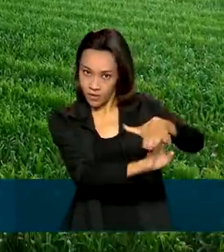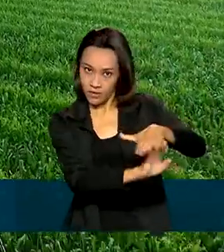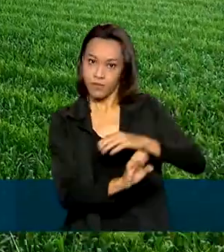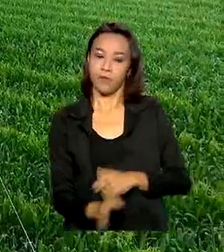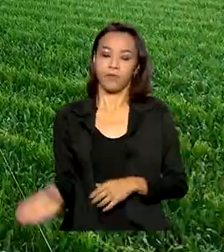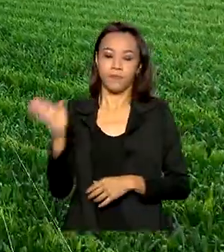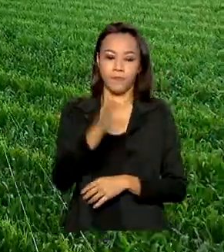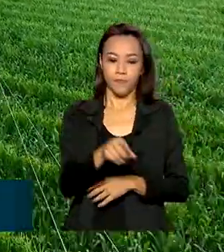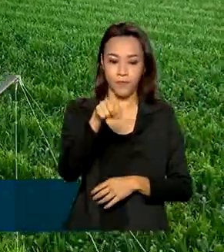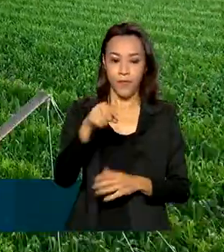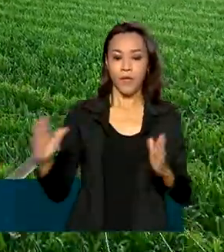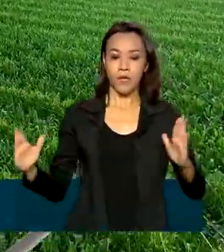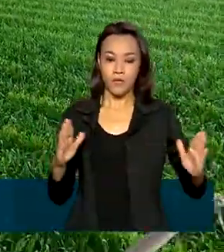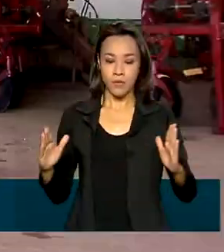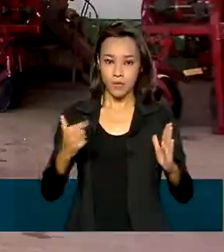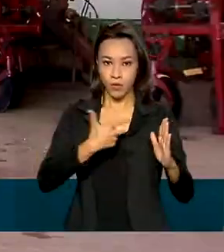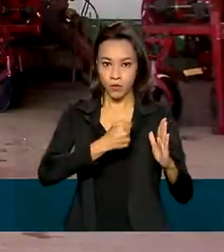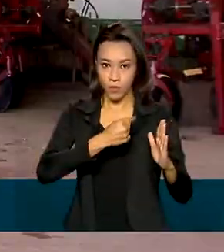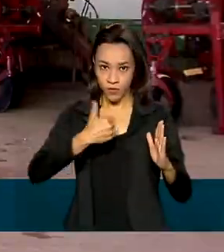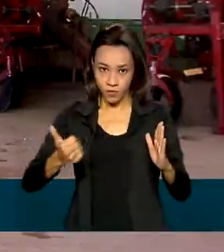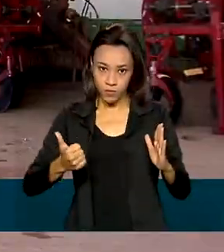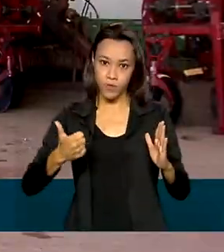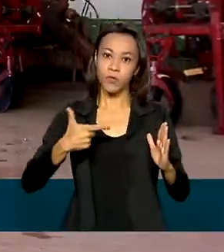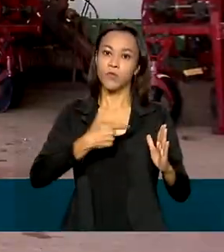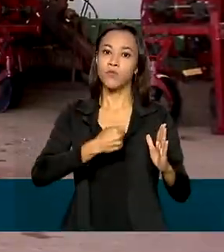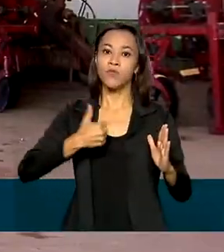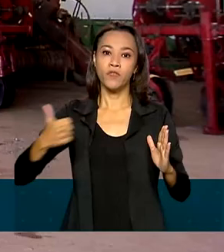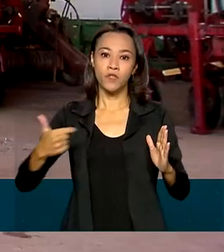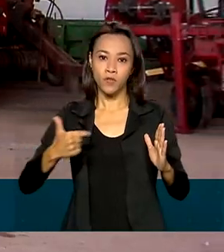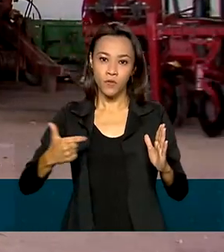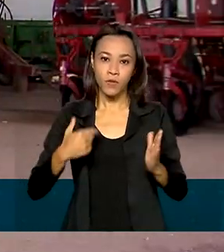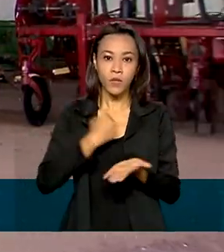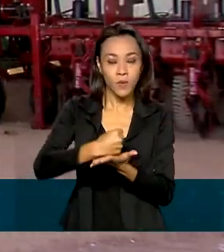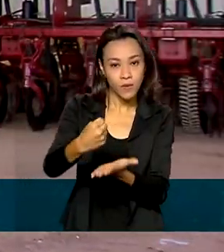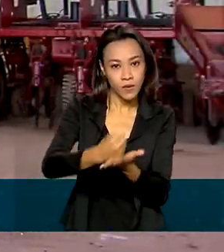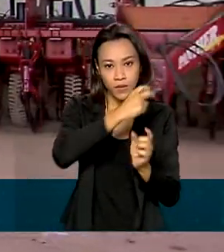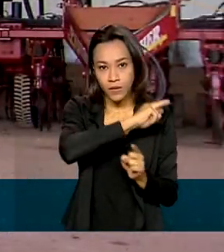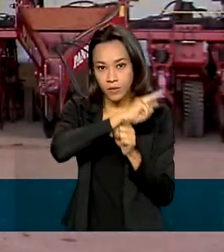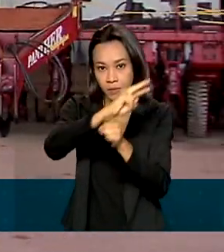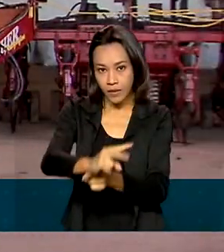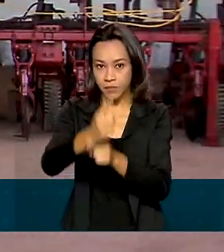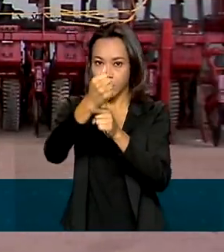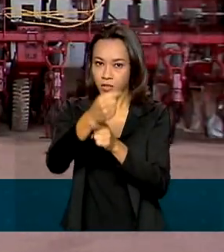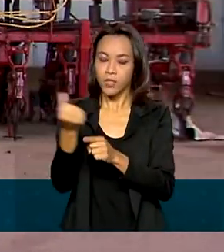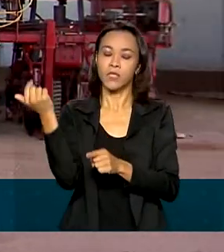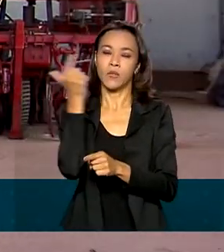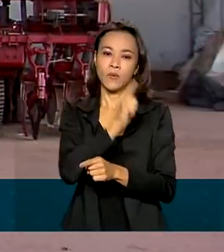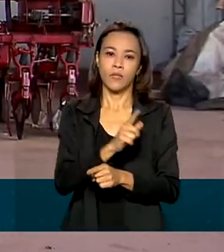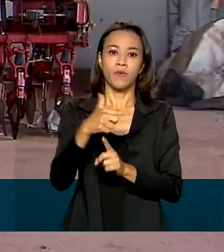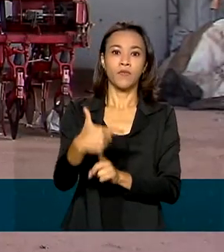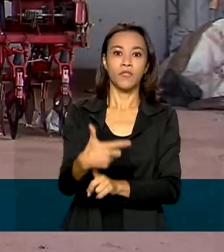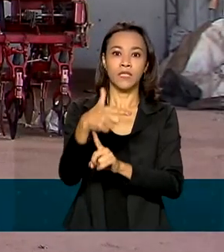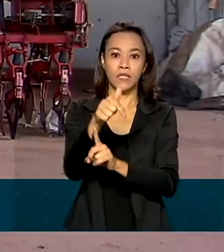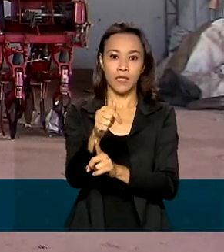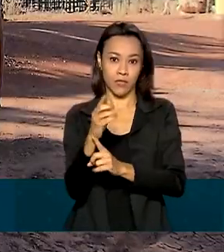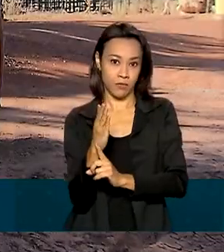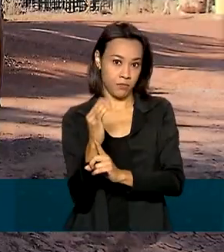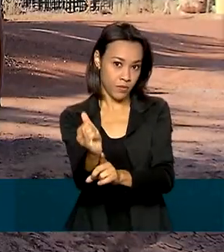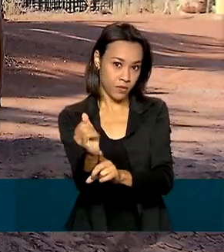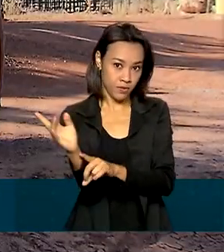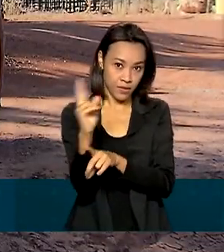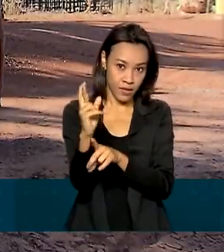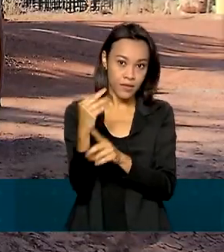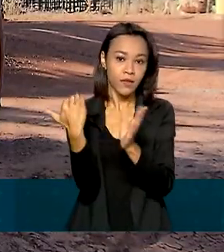safra 2021-2022, as contratações de crédito rural chegaram a 27 bilhões de reais,